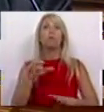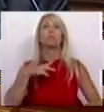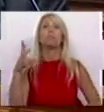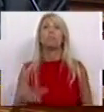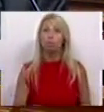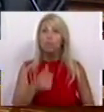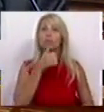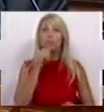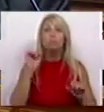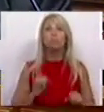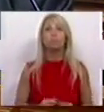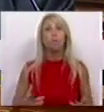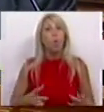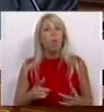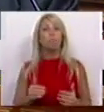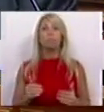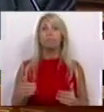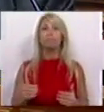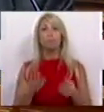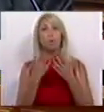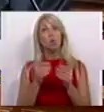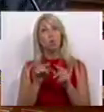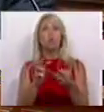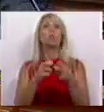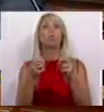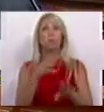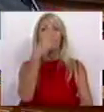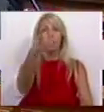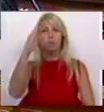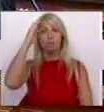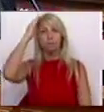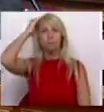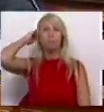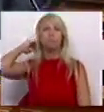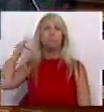tomaram, estão a tomar ou vão tomar na resolução deste problema? Disse. Muito obrigado, Sr. Deputado.